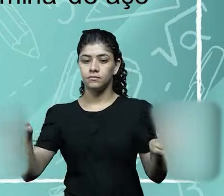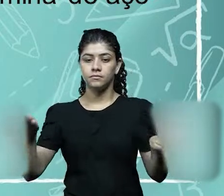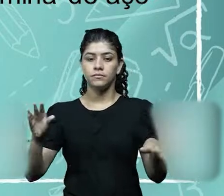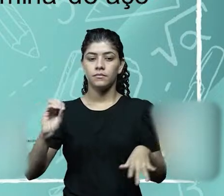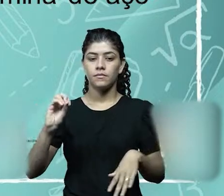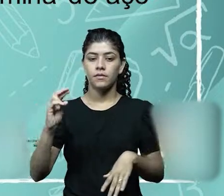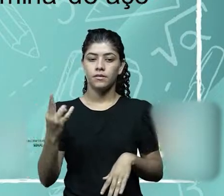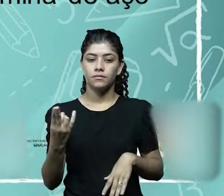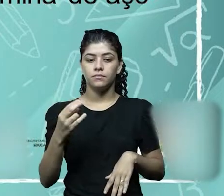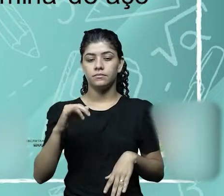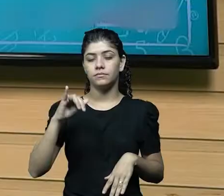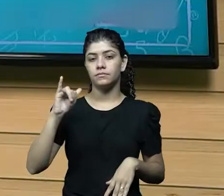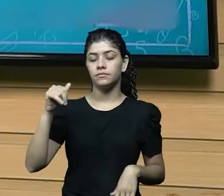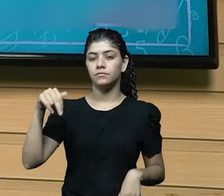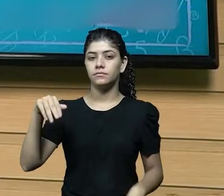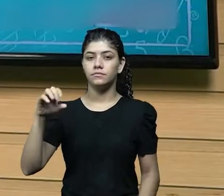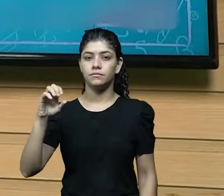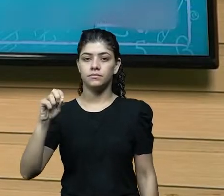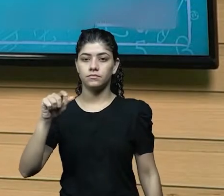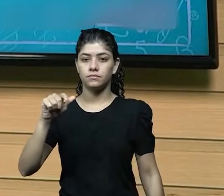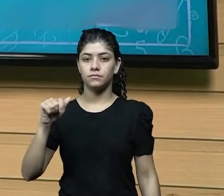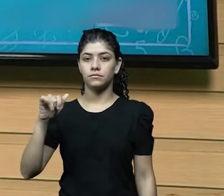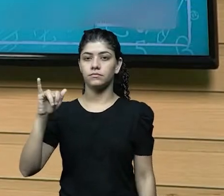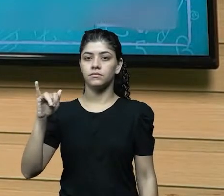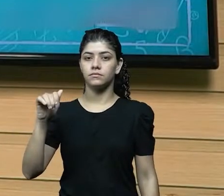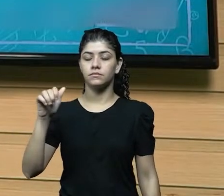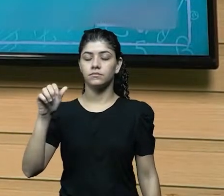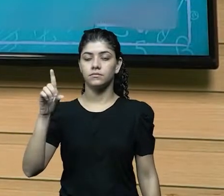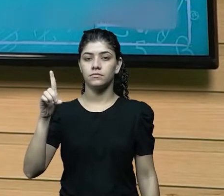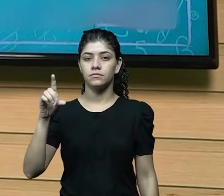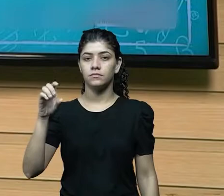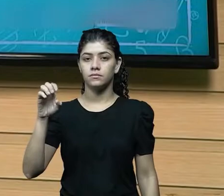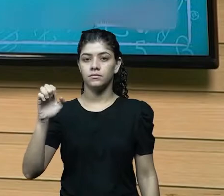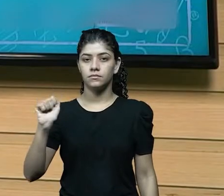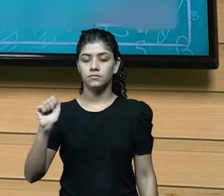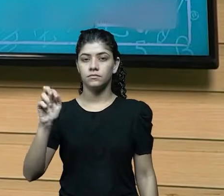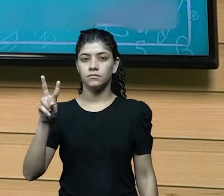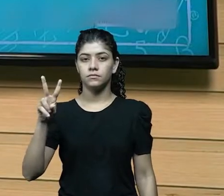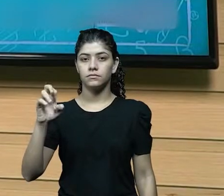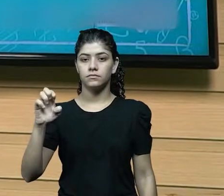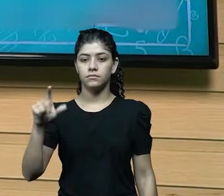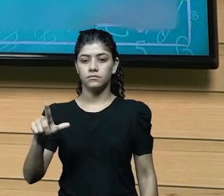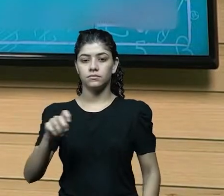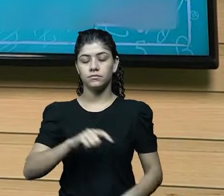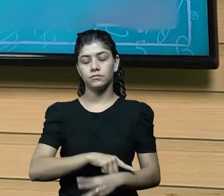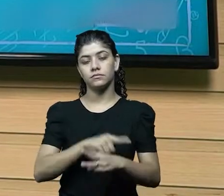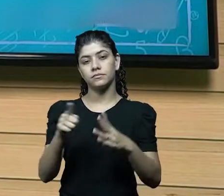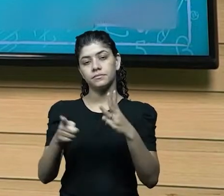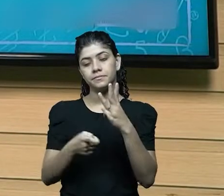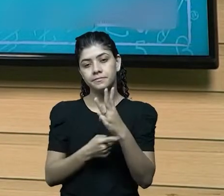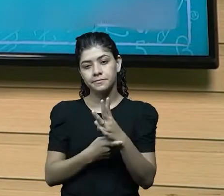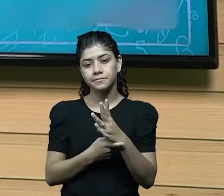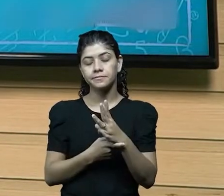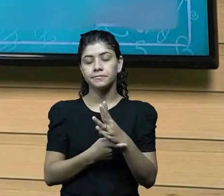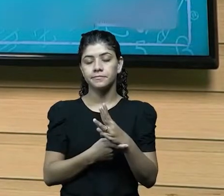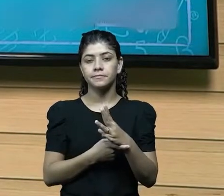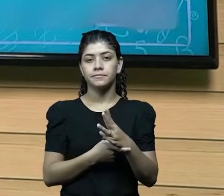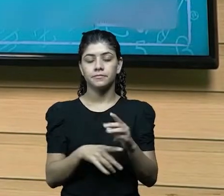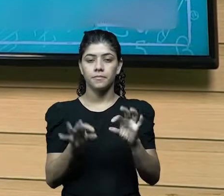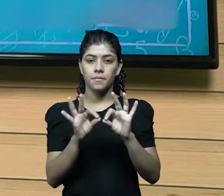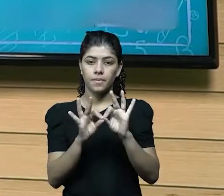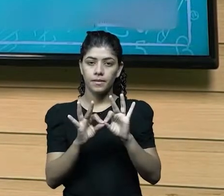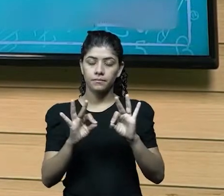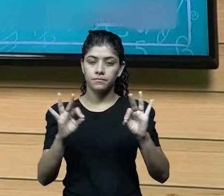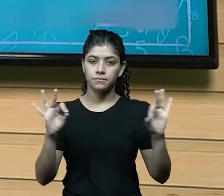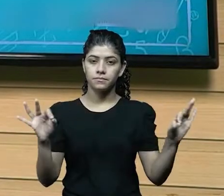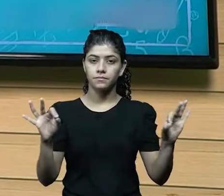aço inoxidável. Então nós temos esses três aparelhinhos, esses três instrumentos de medida, né, que é a